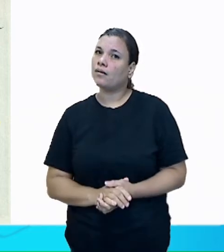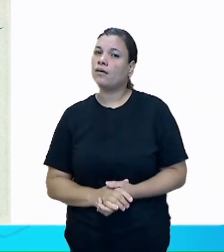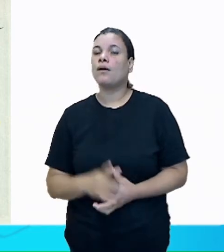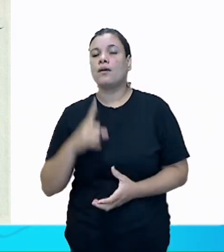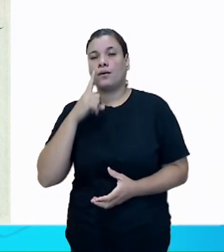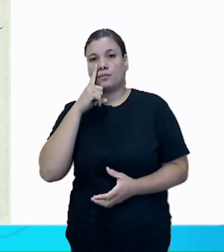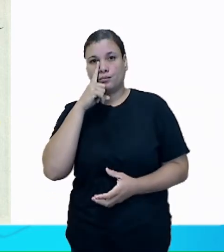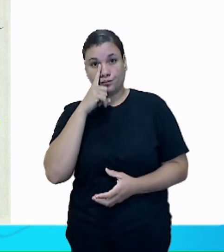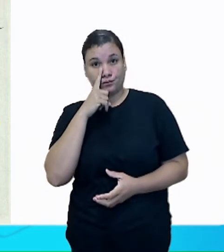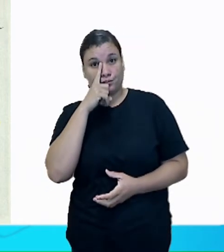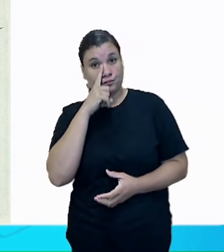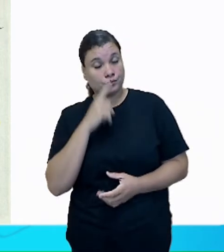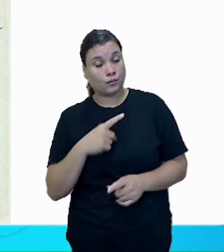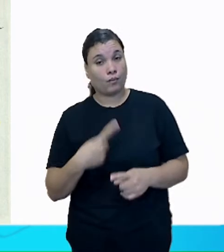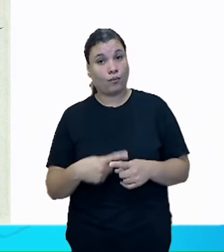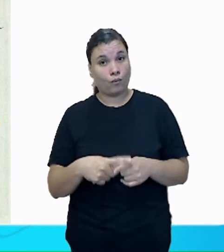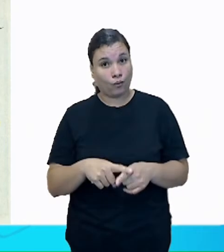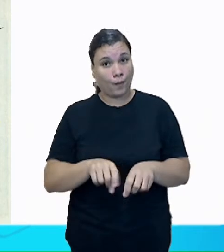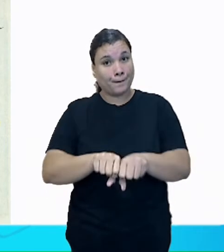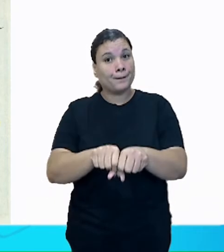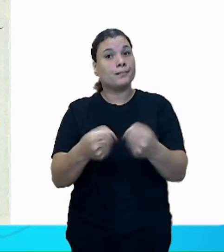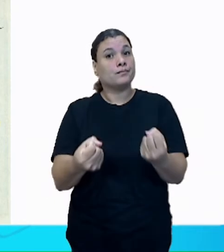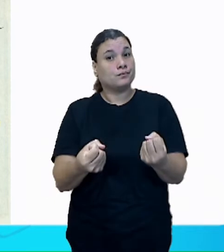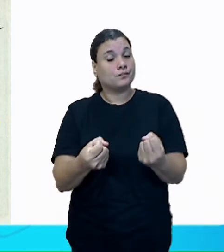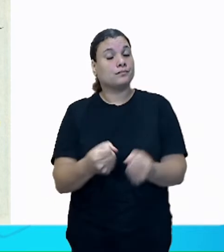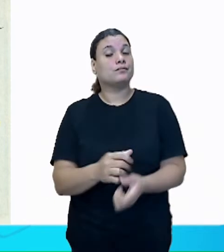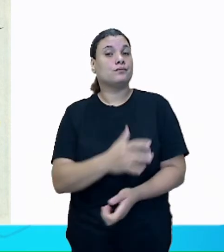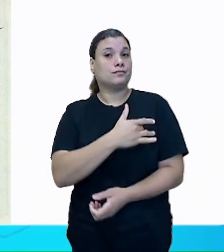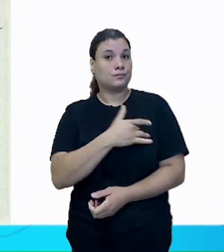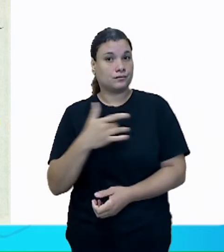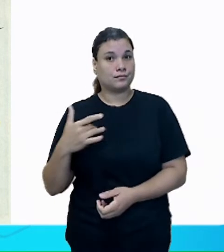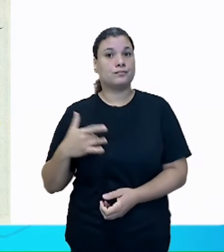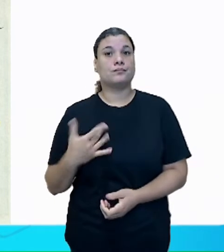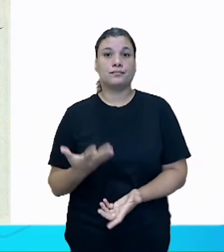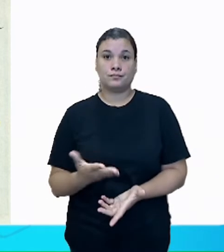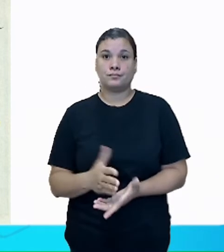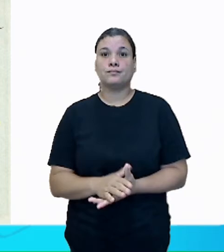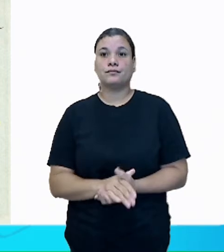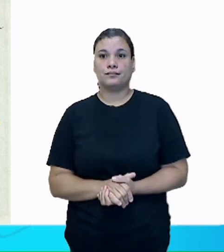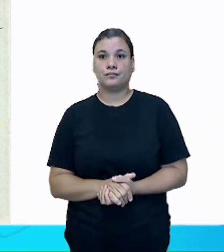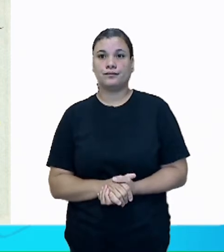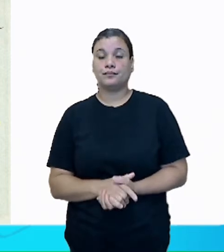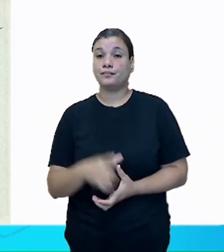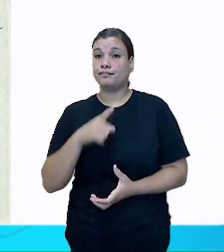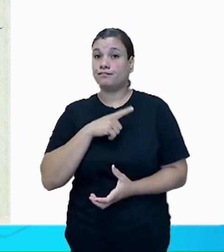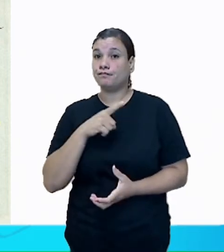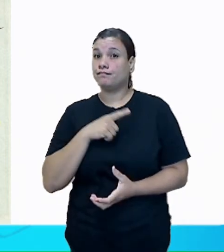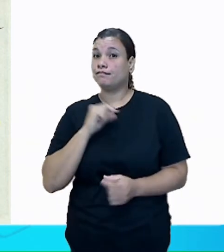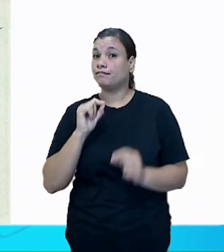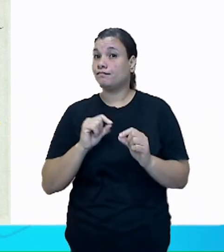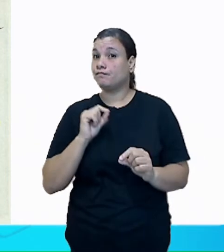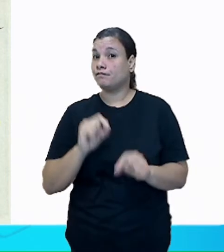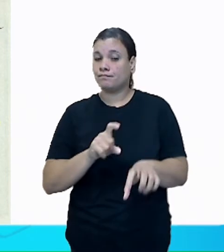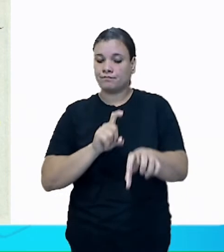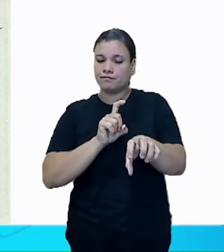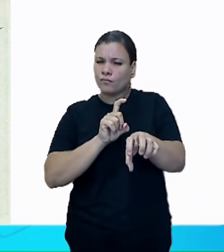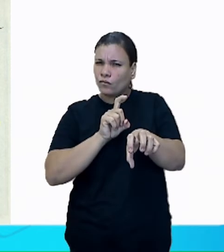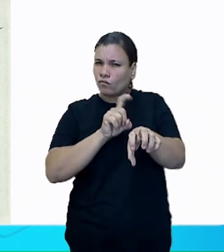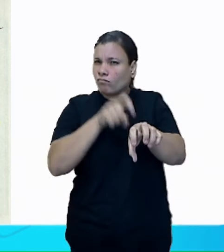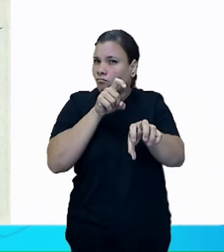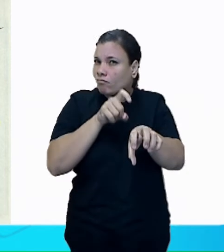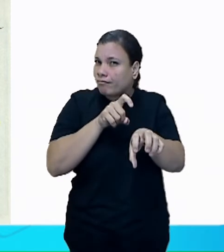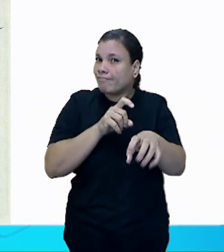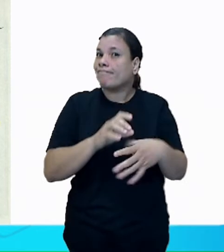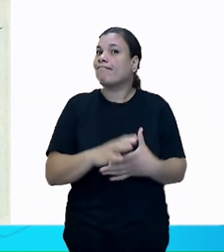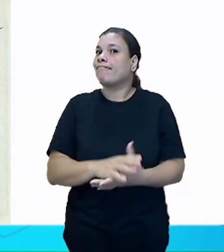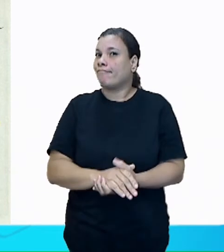e que pode levar até a morte. Nós temos também o escorpião. O escorpião é um bichinho traiçoeiro. Ele